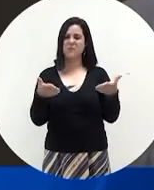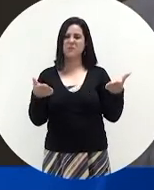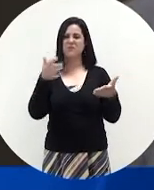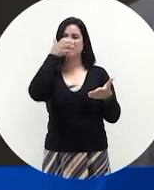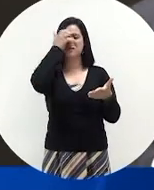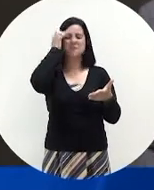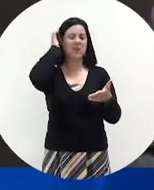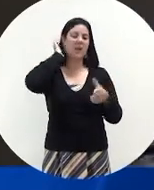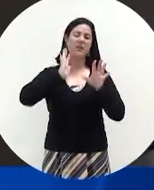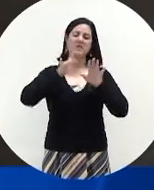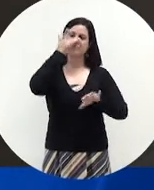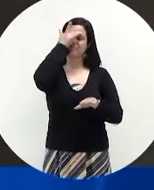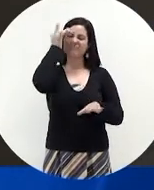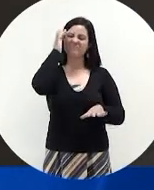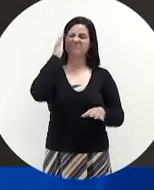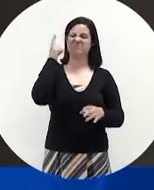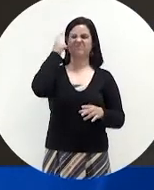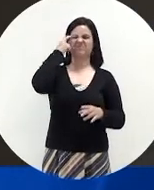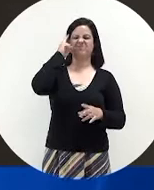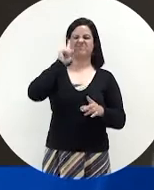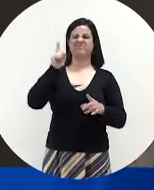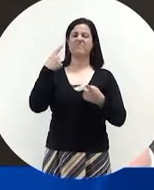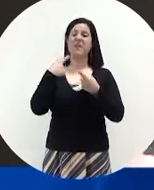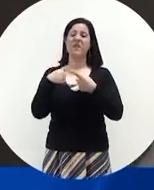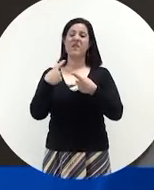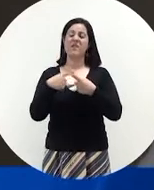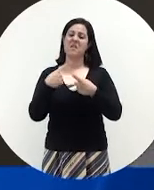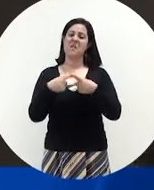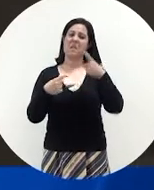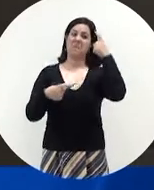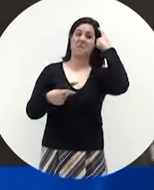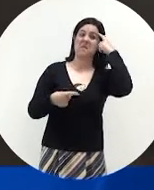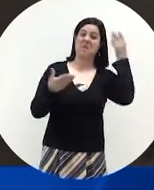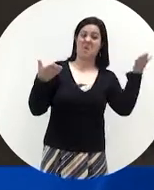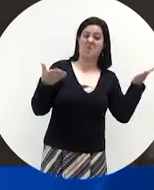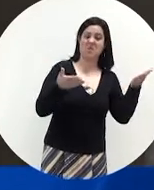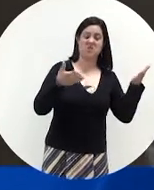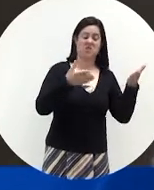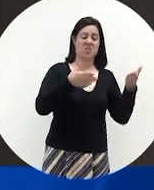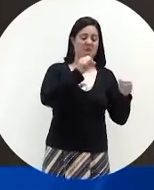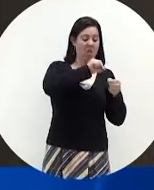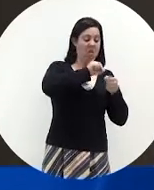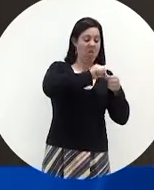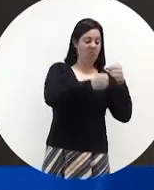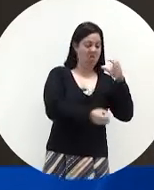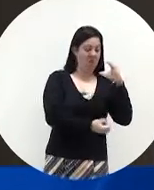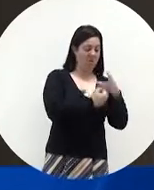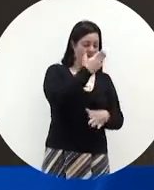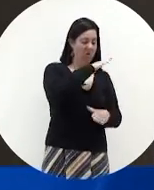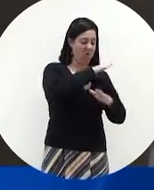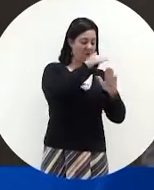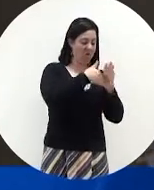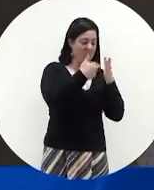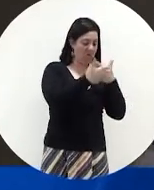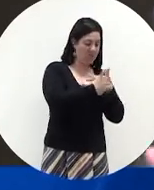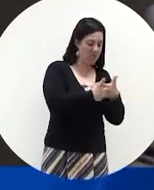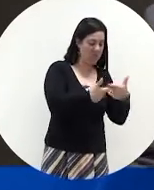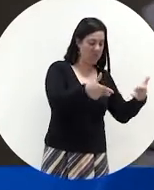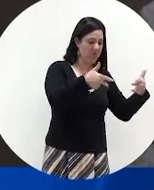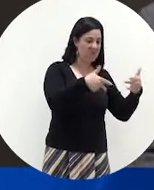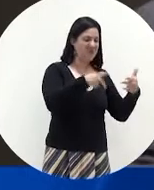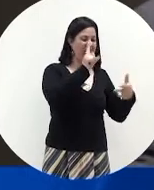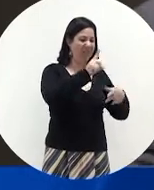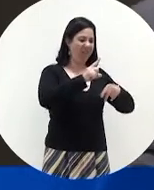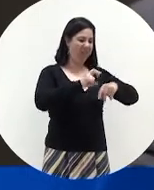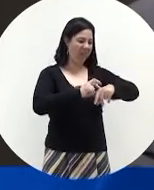o Criador de todas as coisas não é ruim apenas para o mundo antigo grego, mas é extremamente